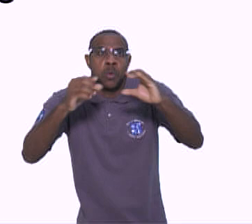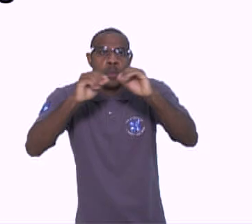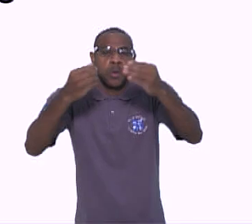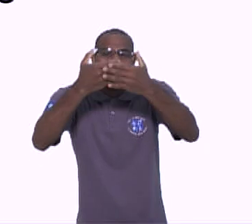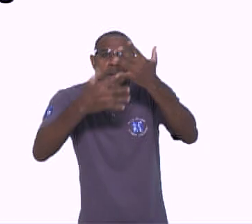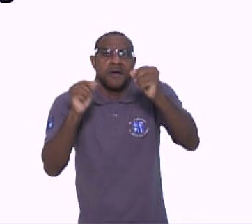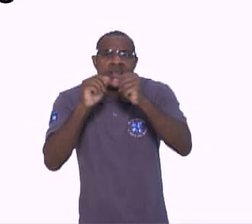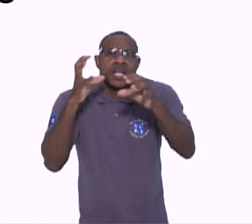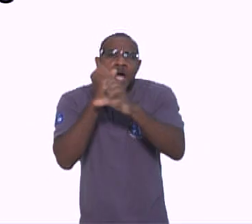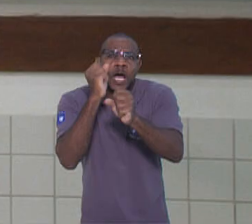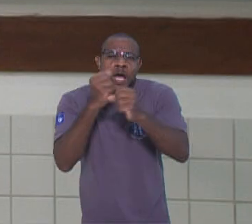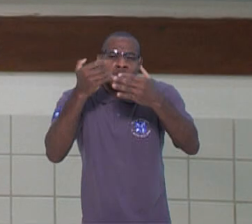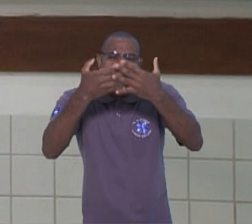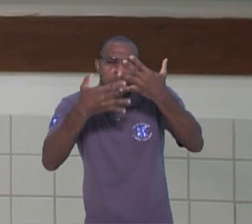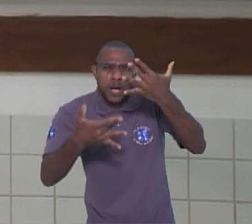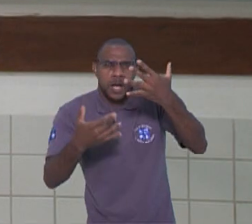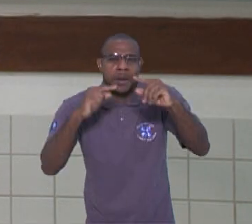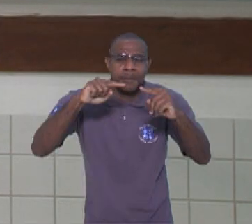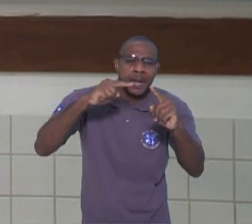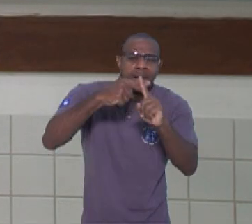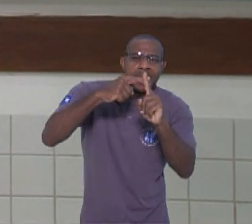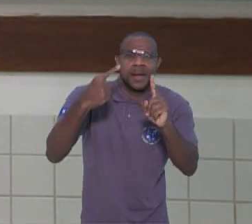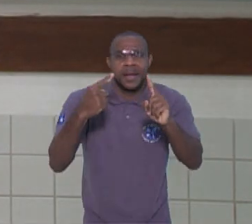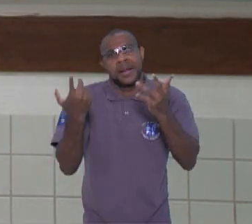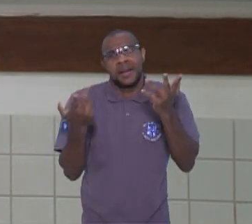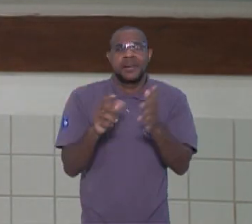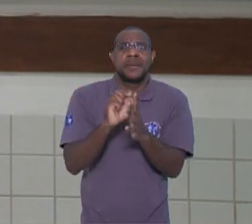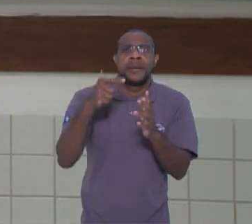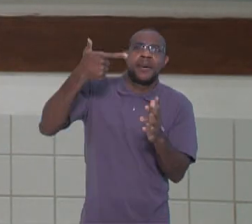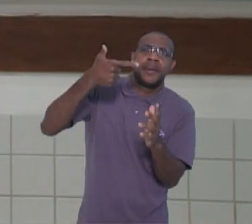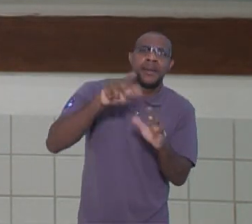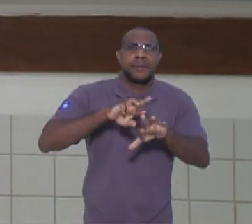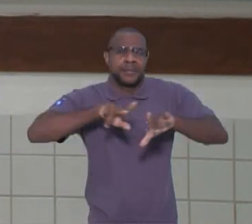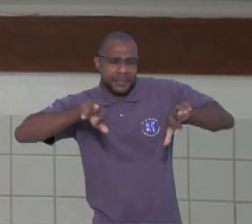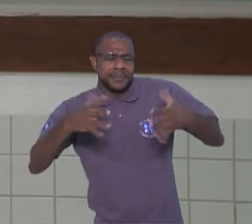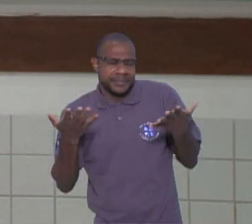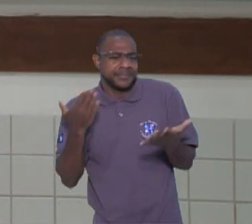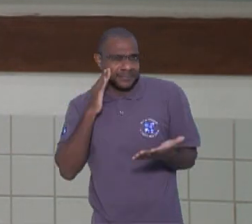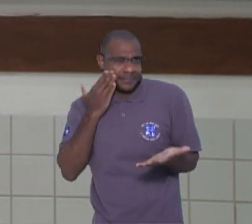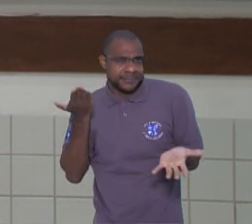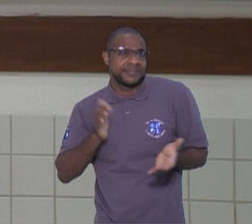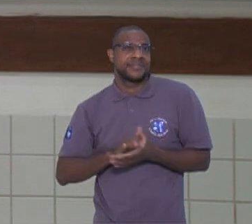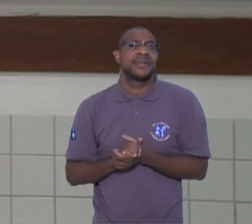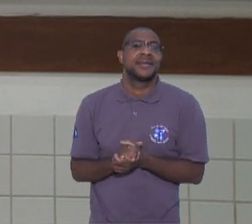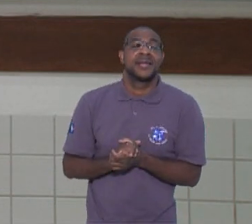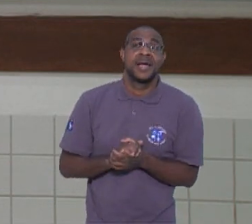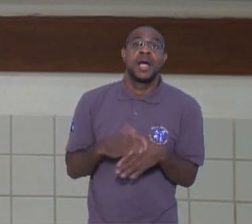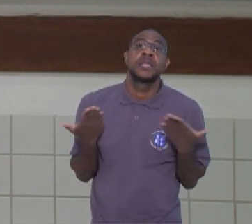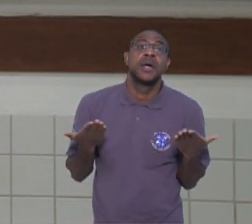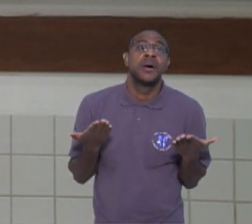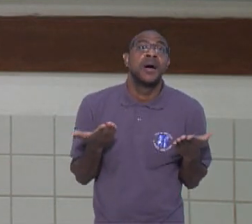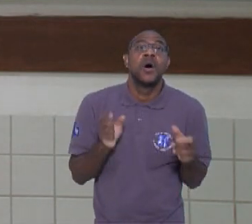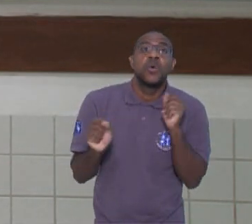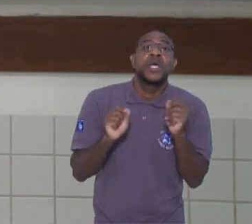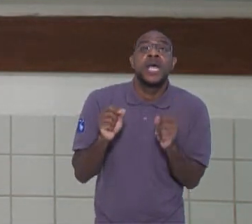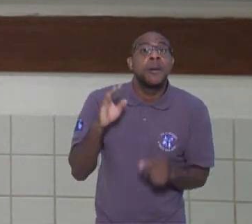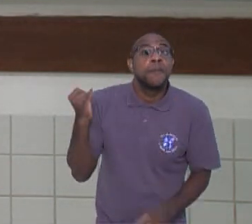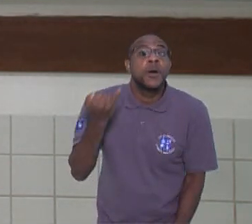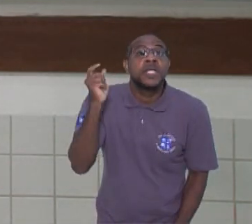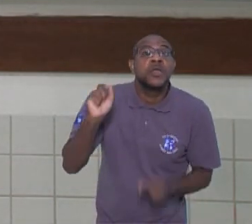as continhas, sabe? Mais, menos, potência, toda aquela situação lá que você já sabe, tá? E uma coisa que é